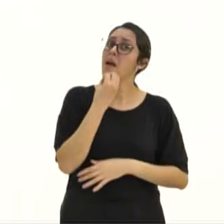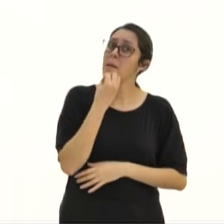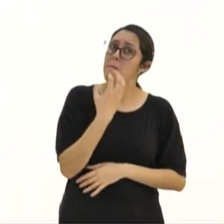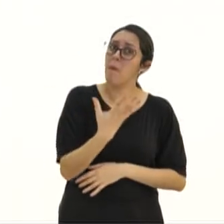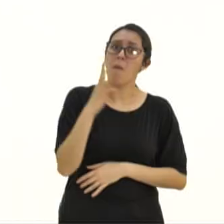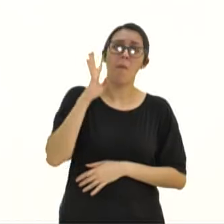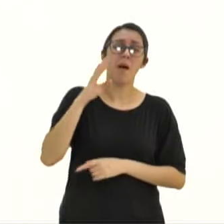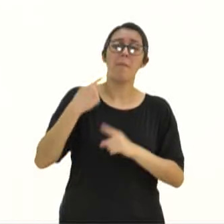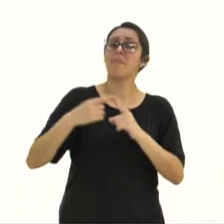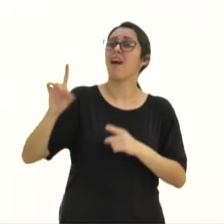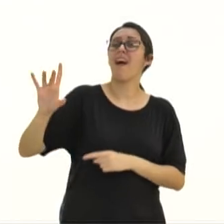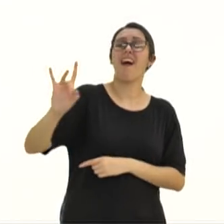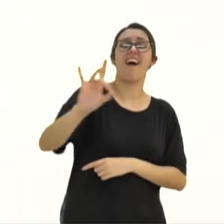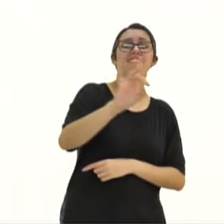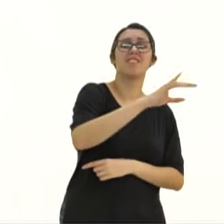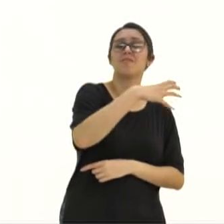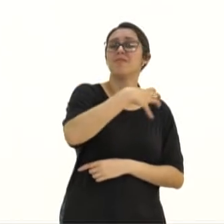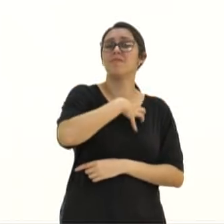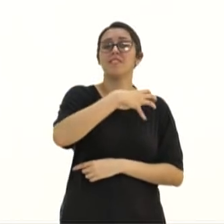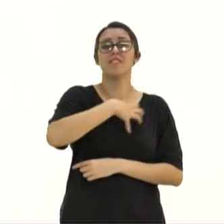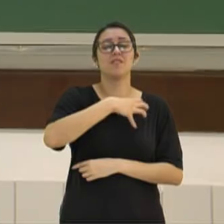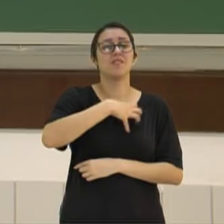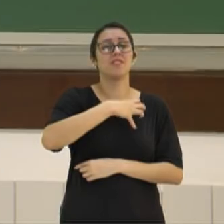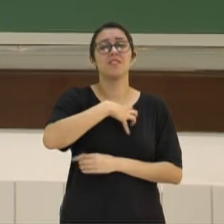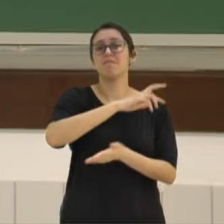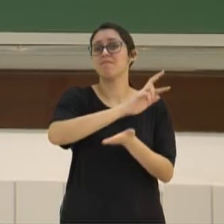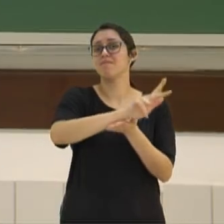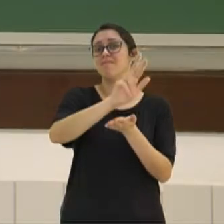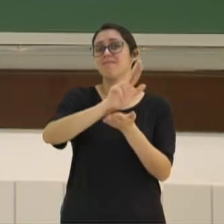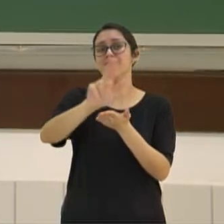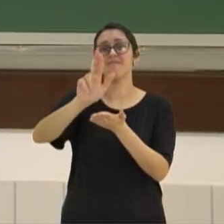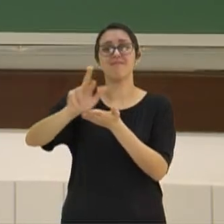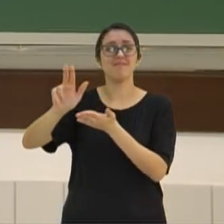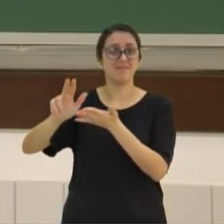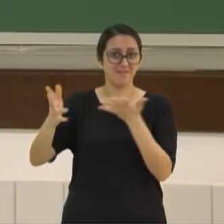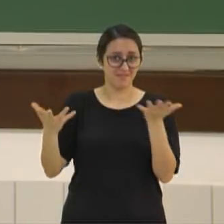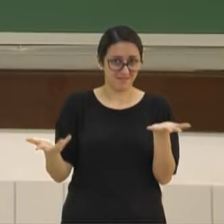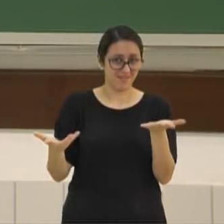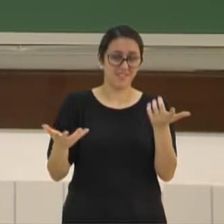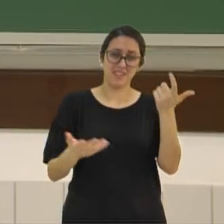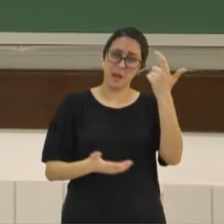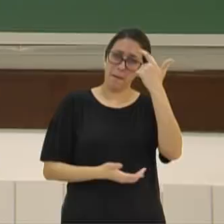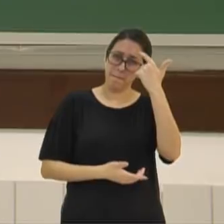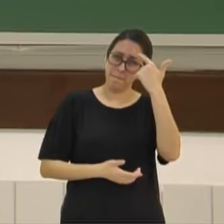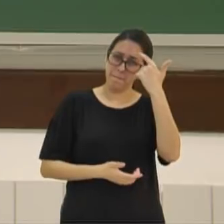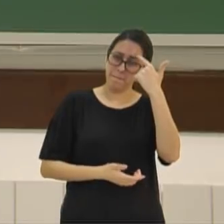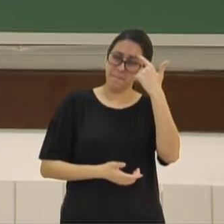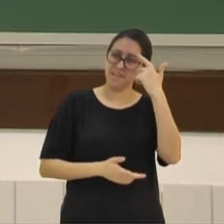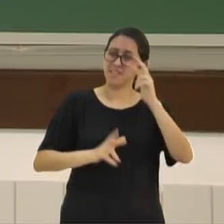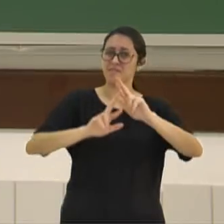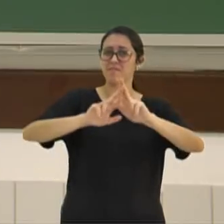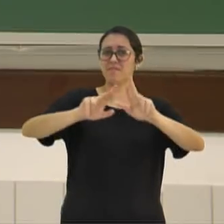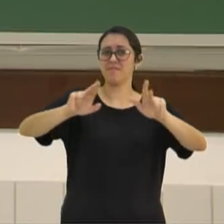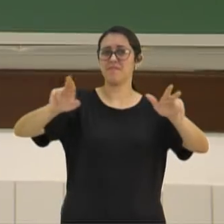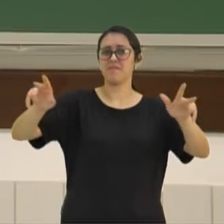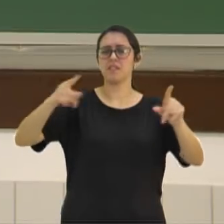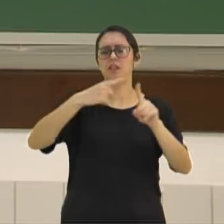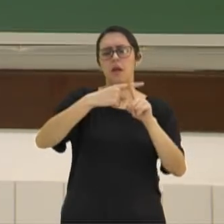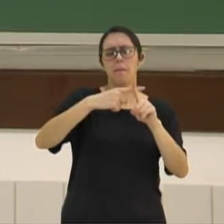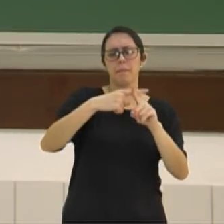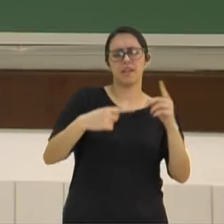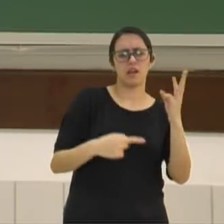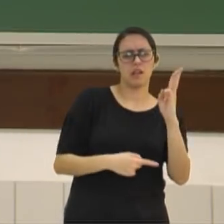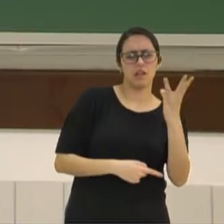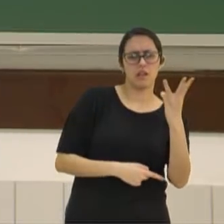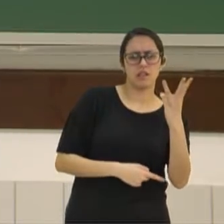cada um de vocês vai fazendo a tua maneira, né? Pensando metade do R$3,